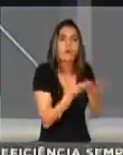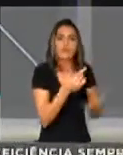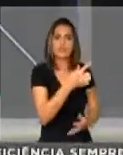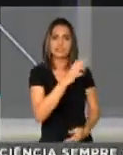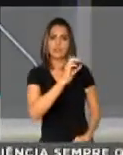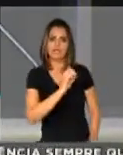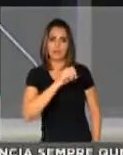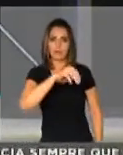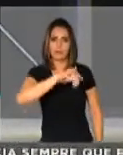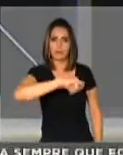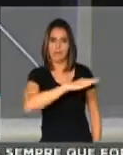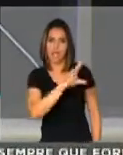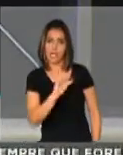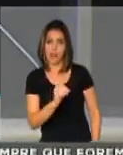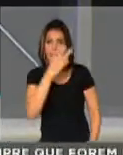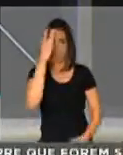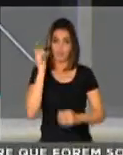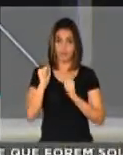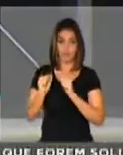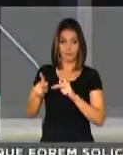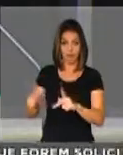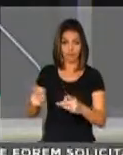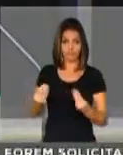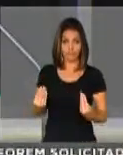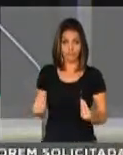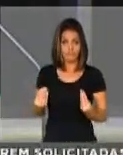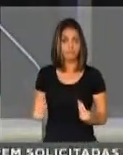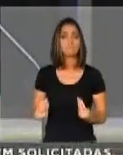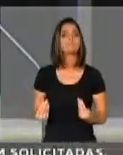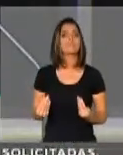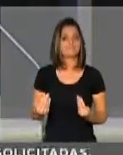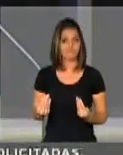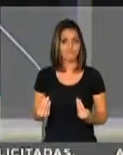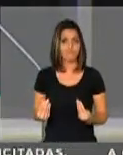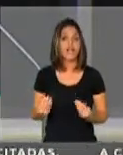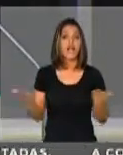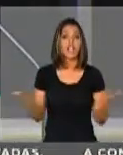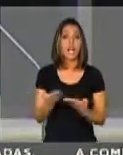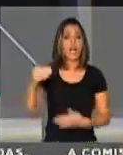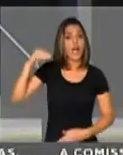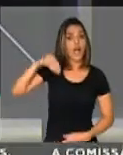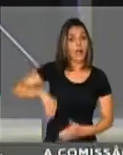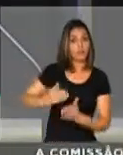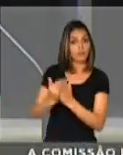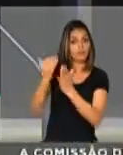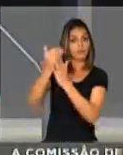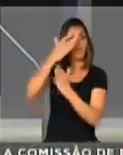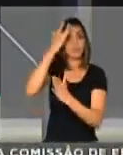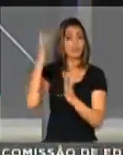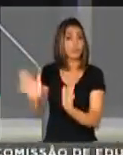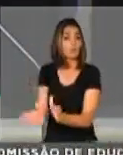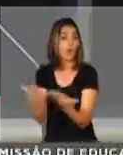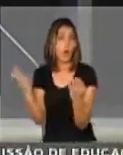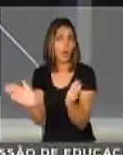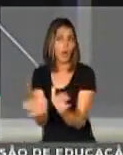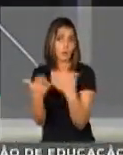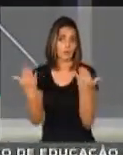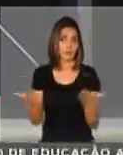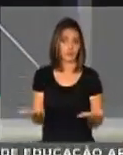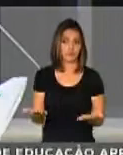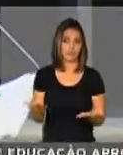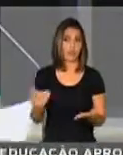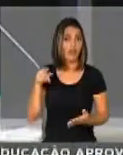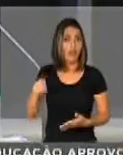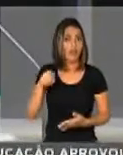70 milhões de aposentados, aumentou a renda dos mais pobres e foi